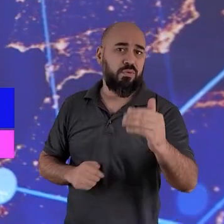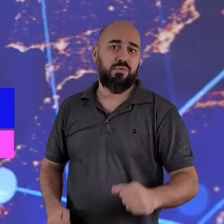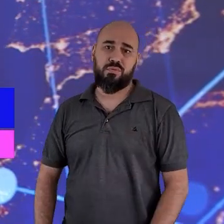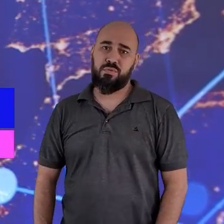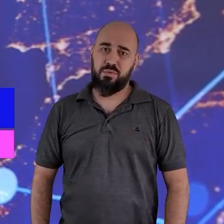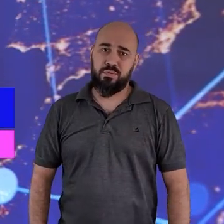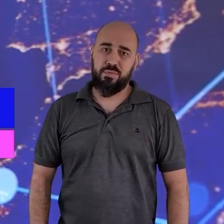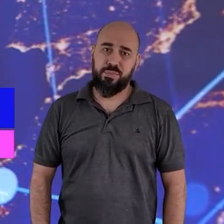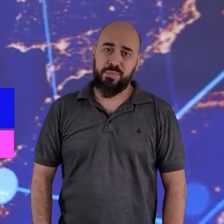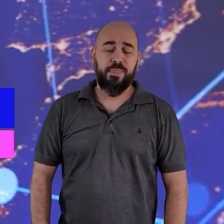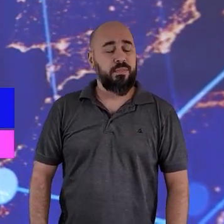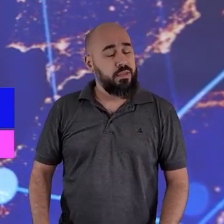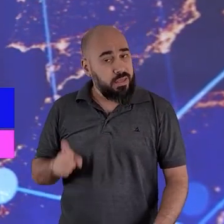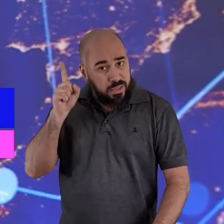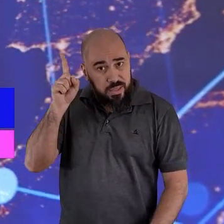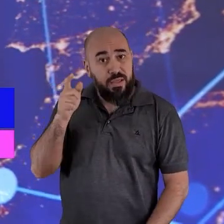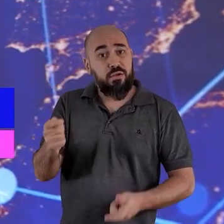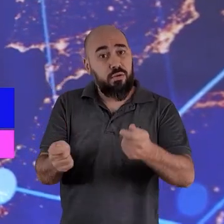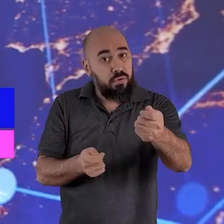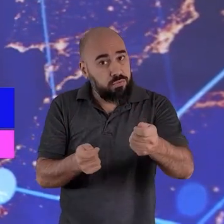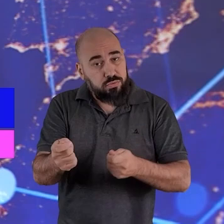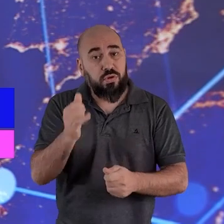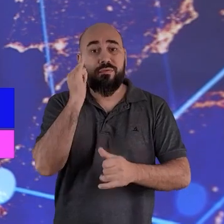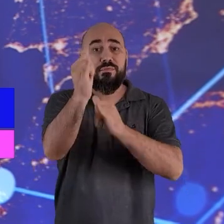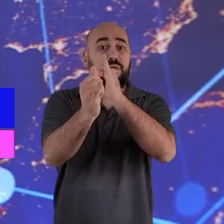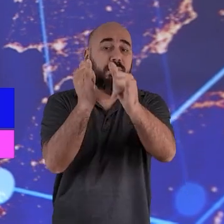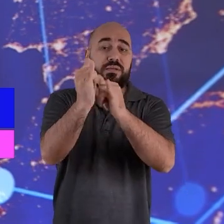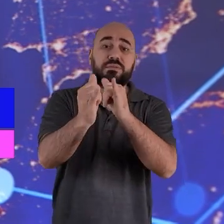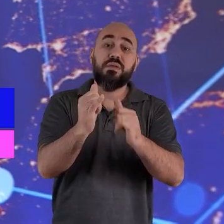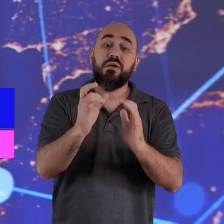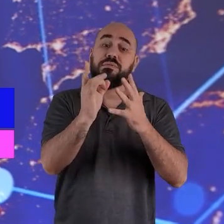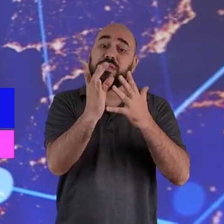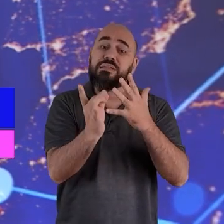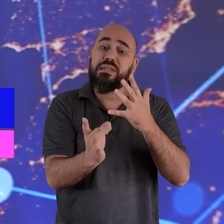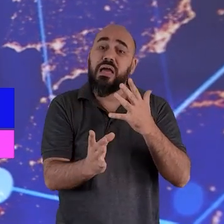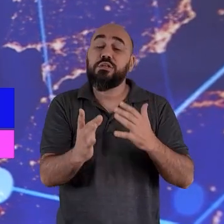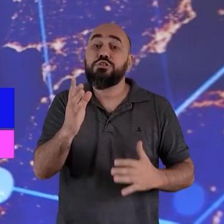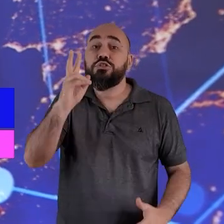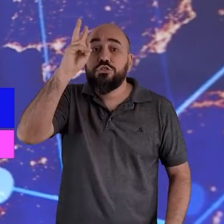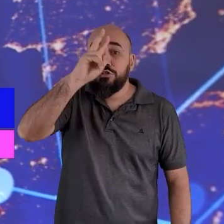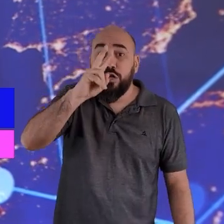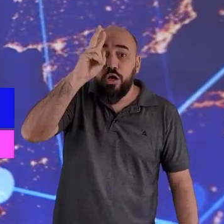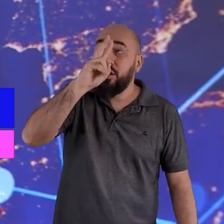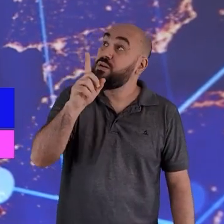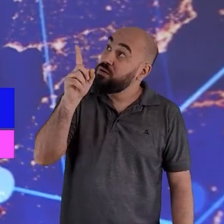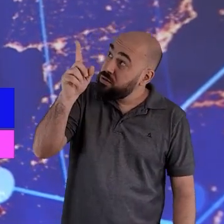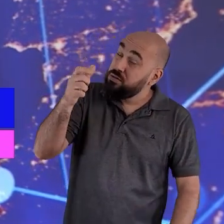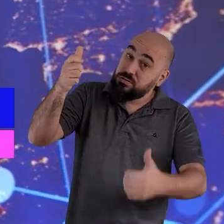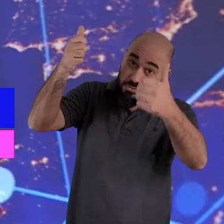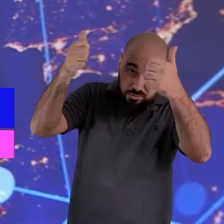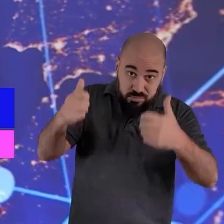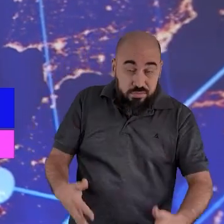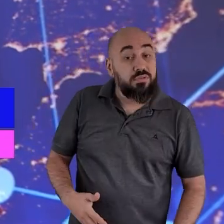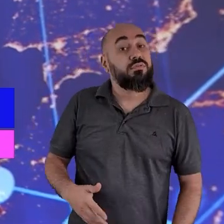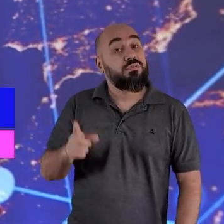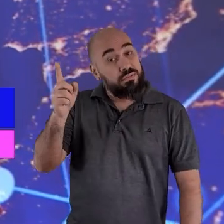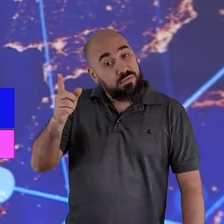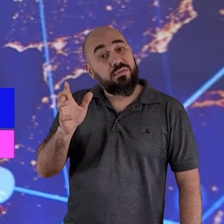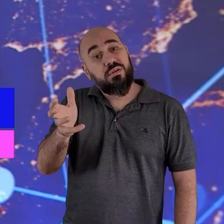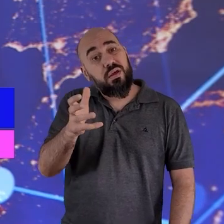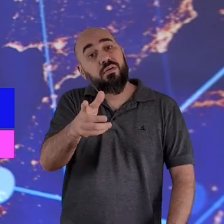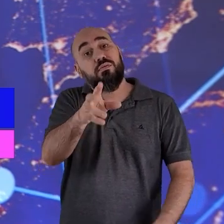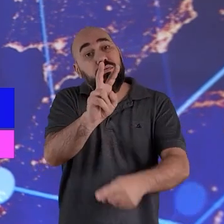sob controle, como Ele nos dá informações e detalhes da história, Ele está dizendo que cuida também da